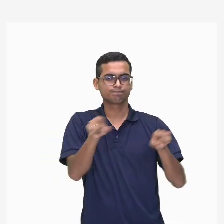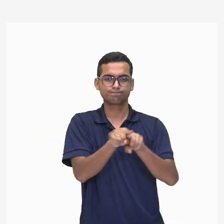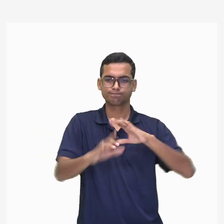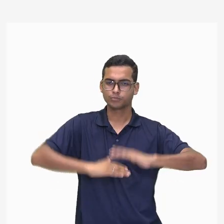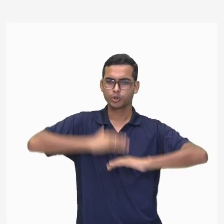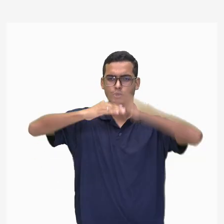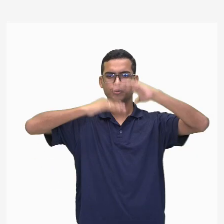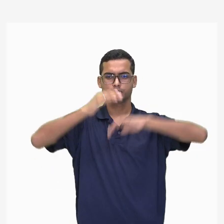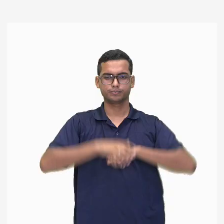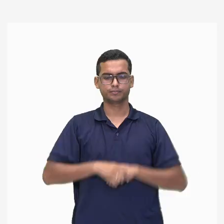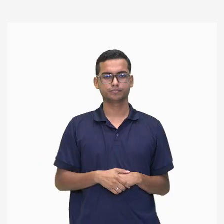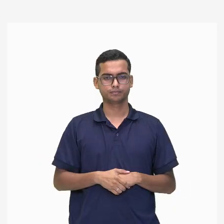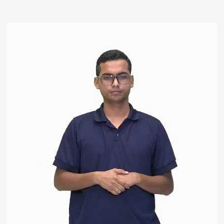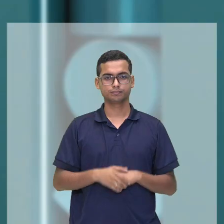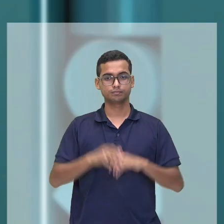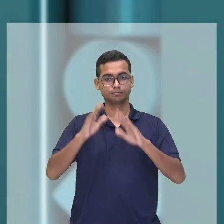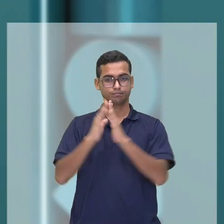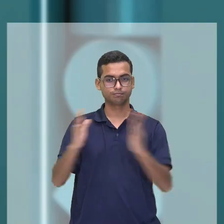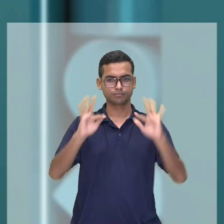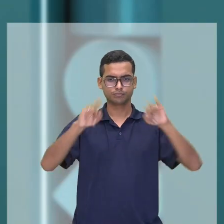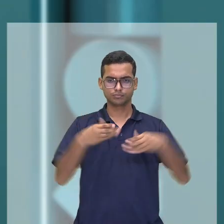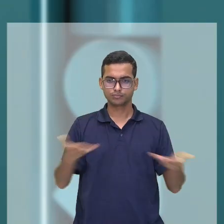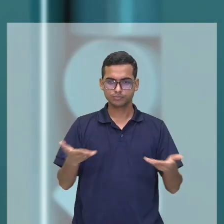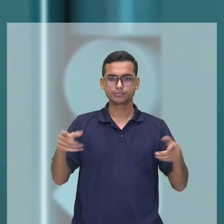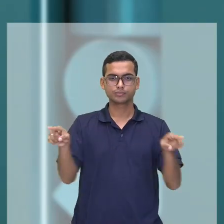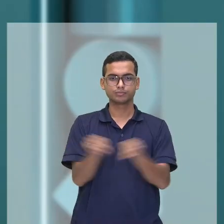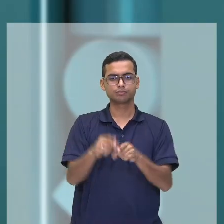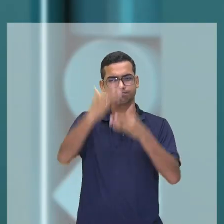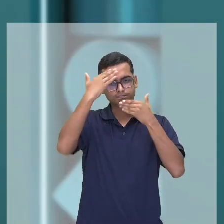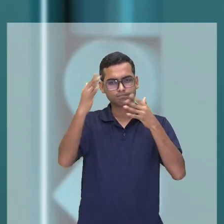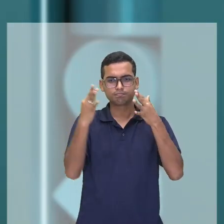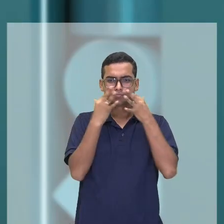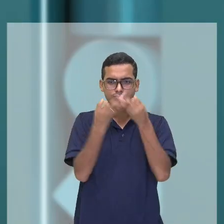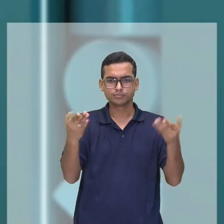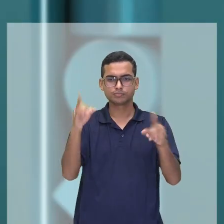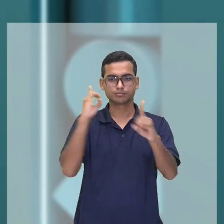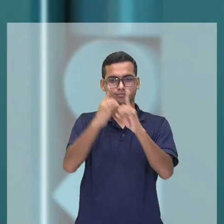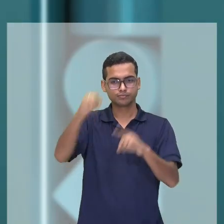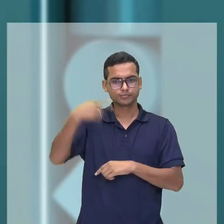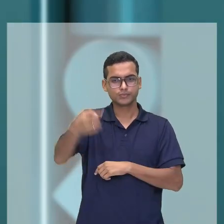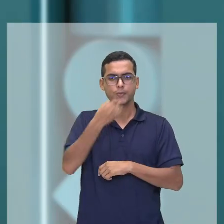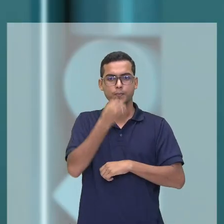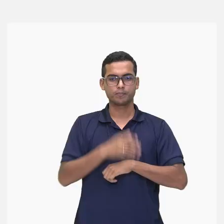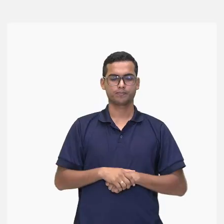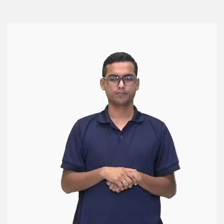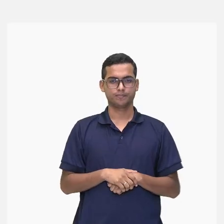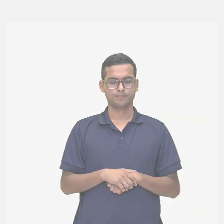A gente vai ficando por aqui. Agradeço a atenção de todos e até a próxima.